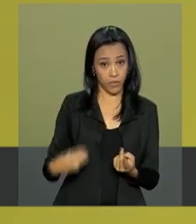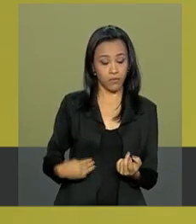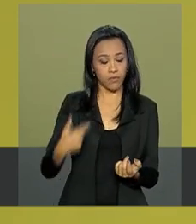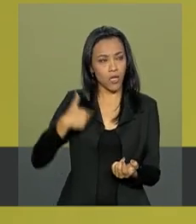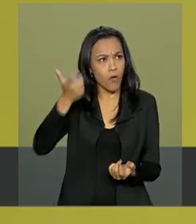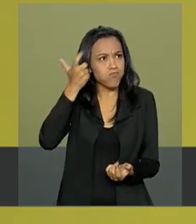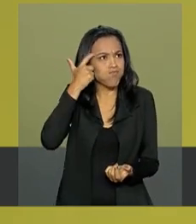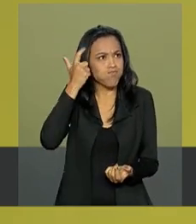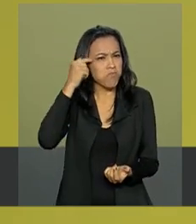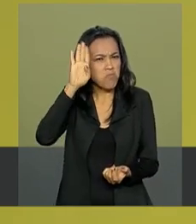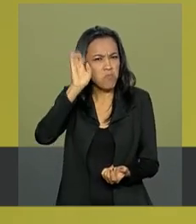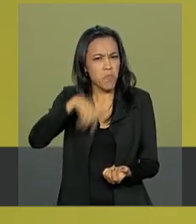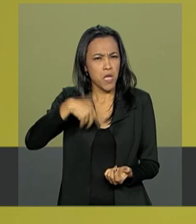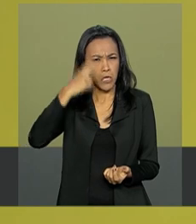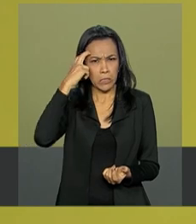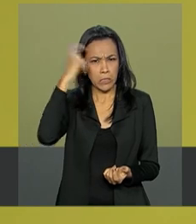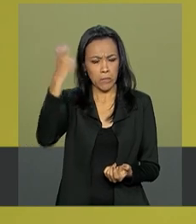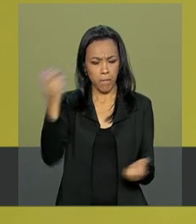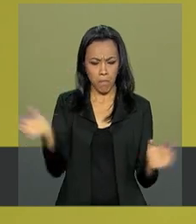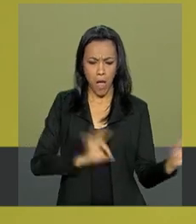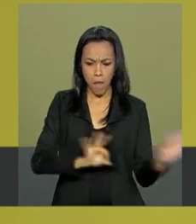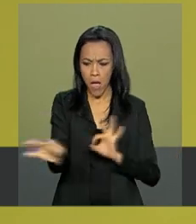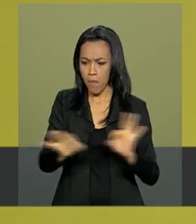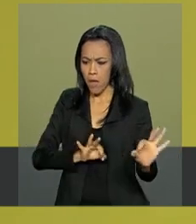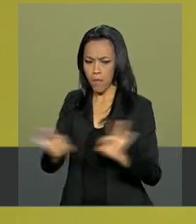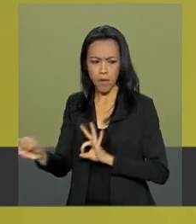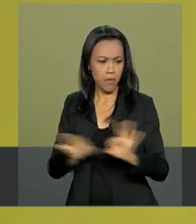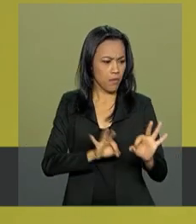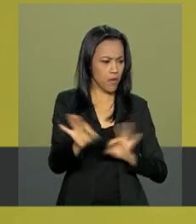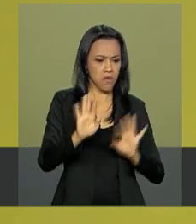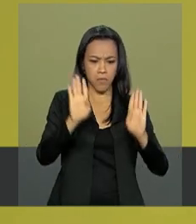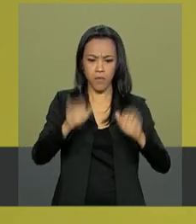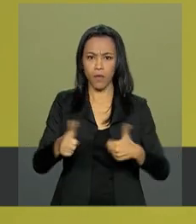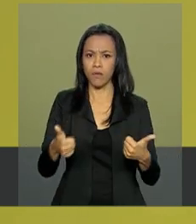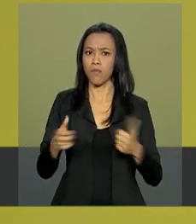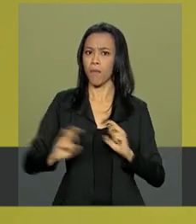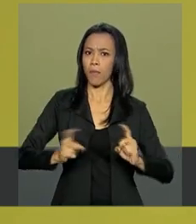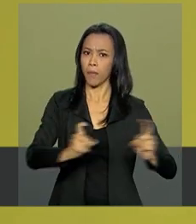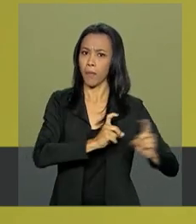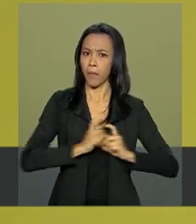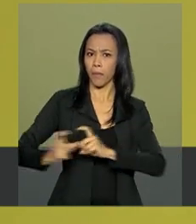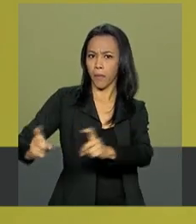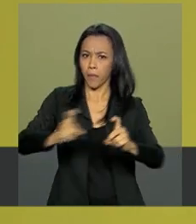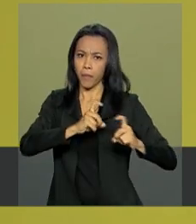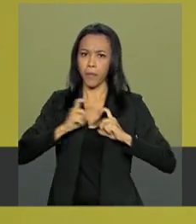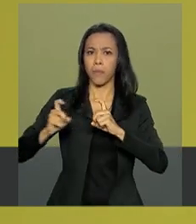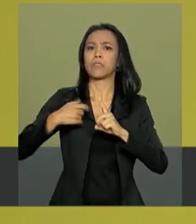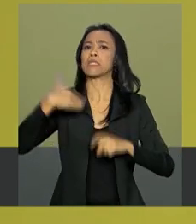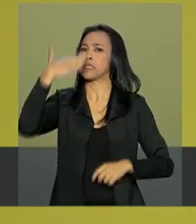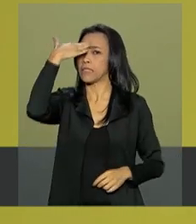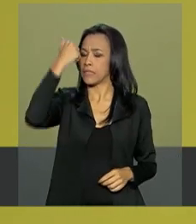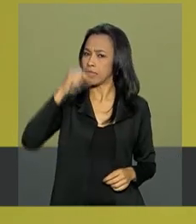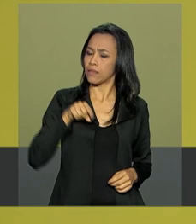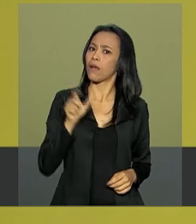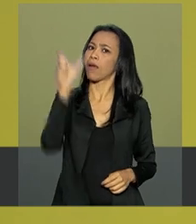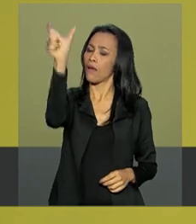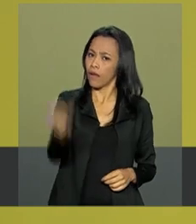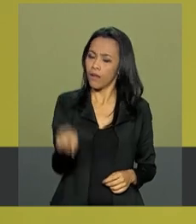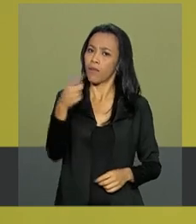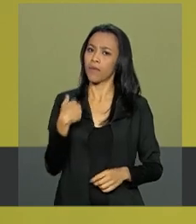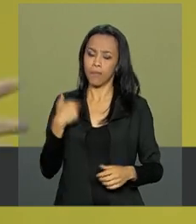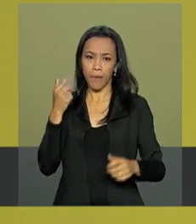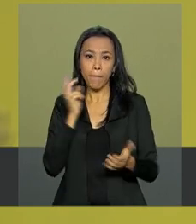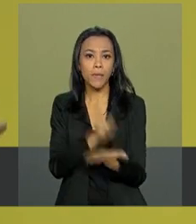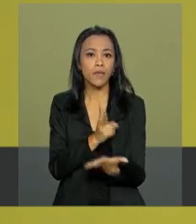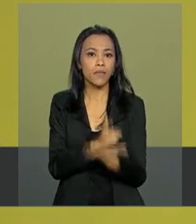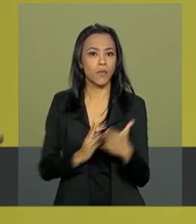extraordinária administrativa, capaz de compor os vários interesses de molde a manter o teto dos gastos públicos e, ao mesmo